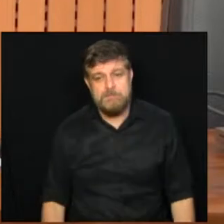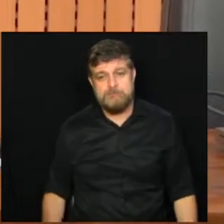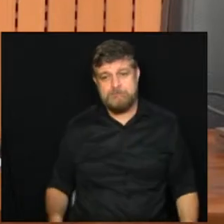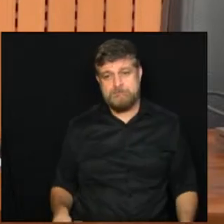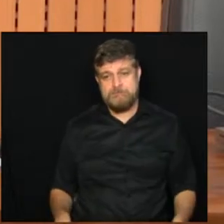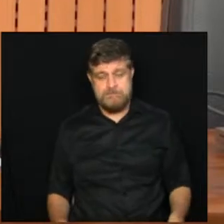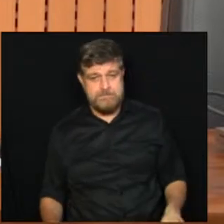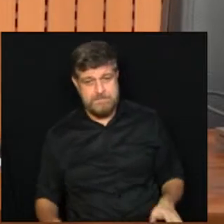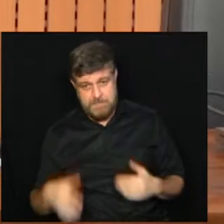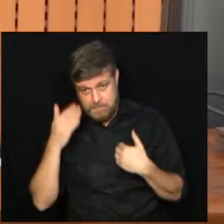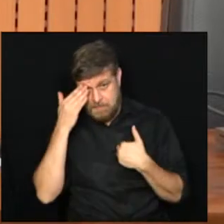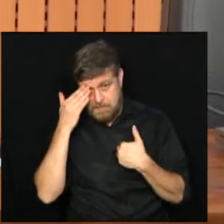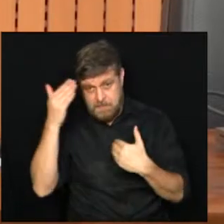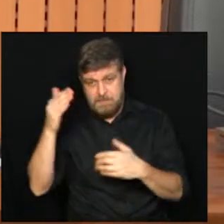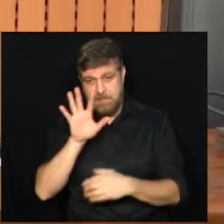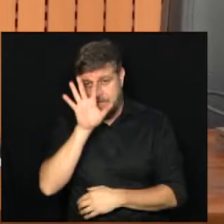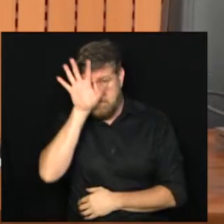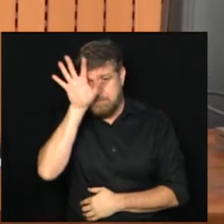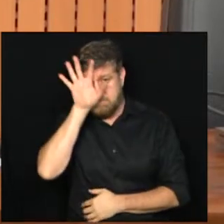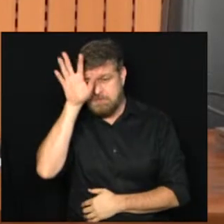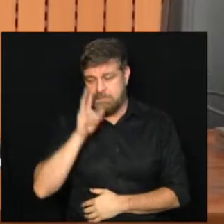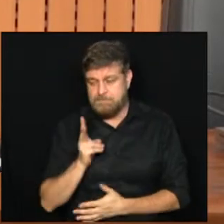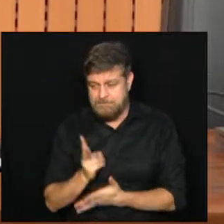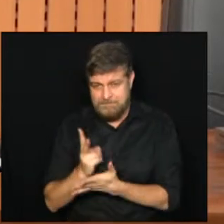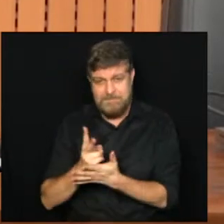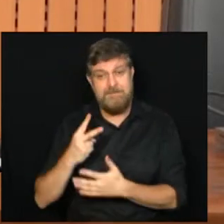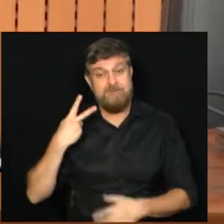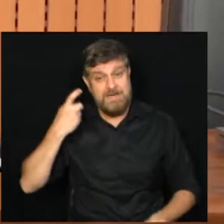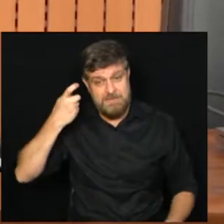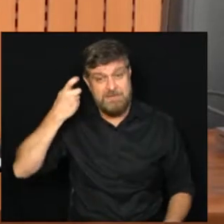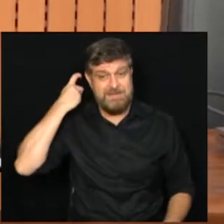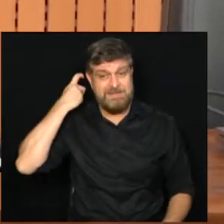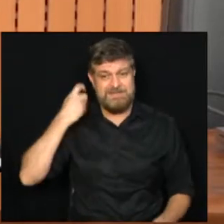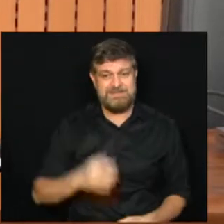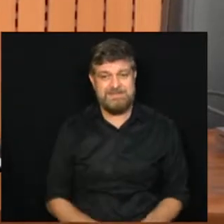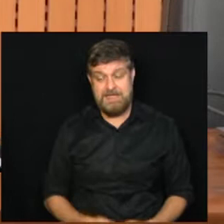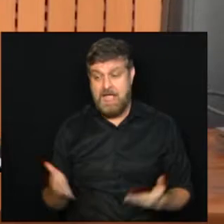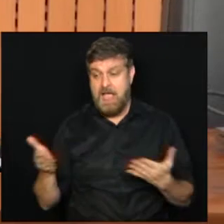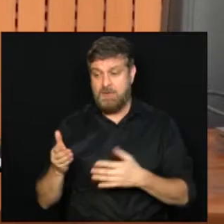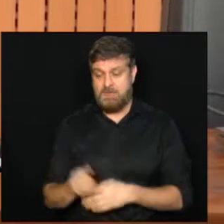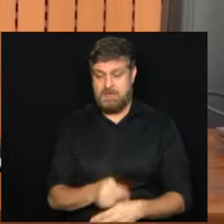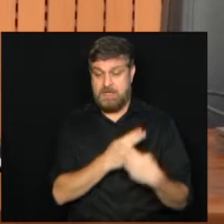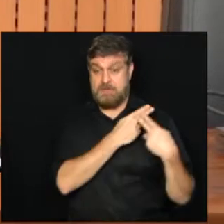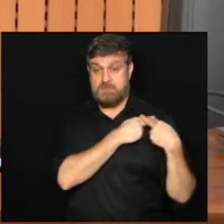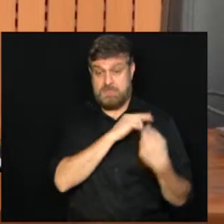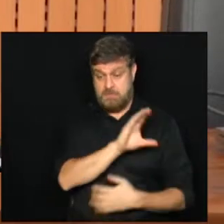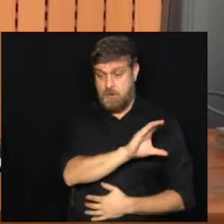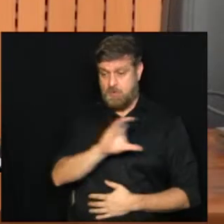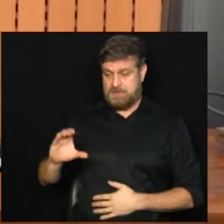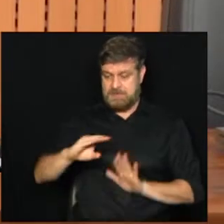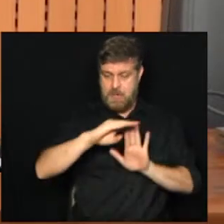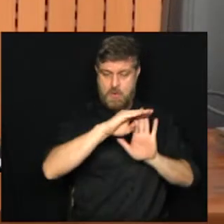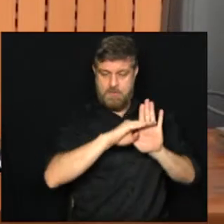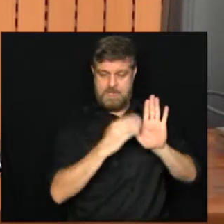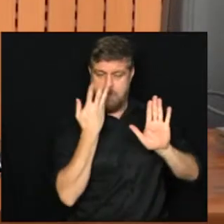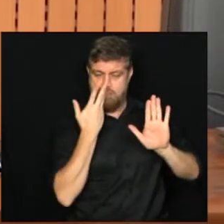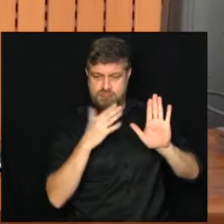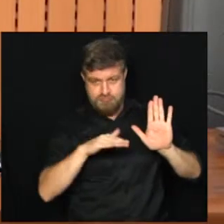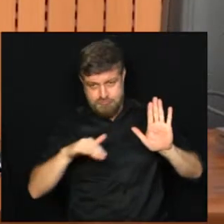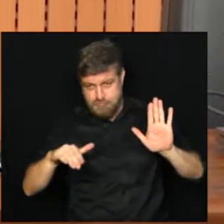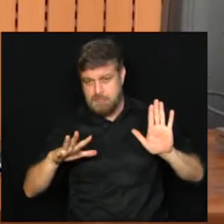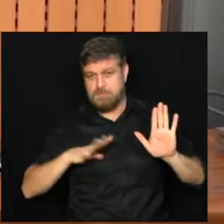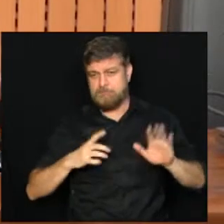Obrigado, Tiago. Sempre vereador Tiago Ferrari, né? Agora coordenando esse programa, esse